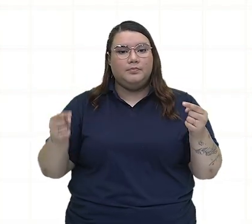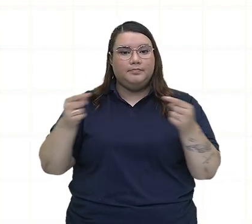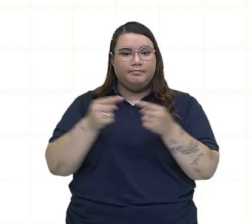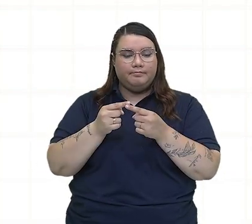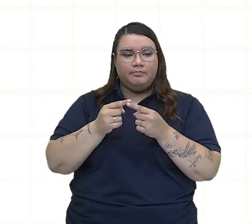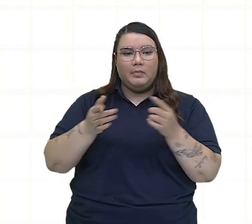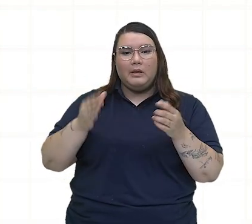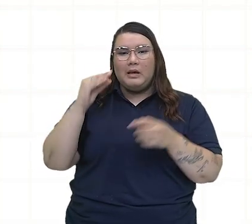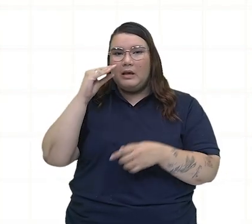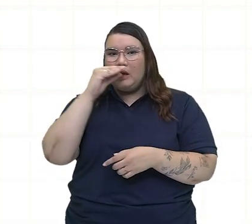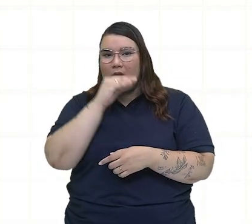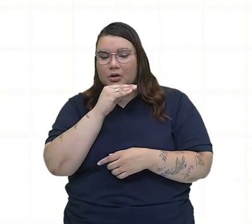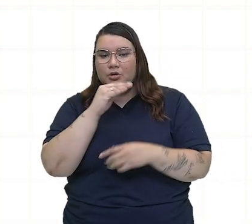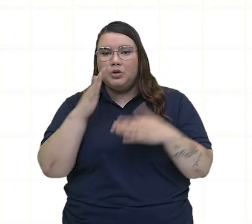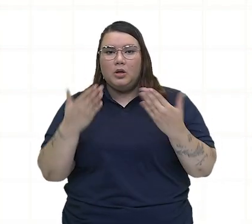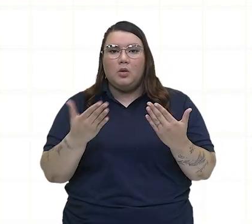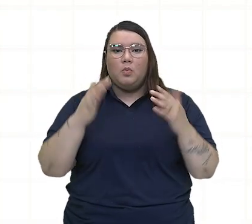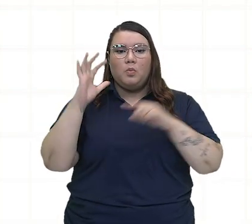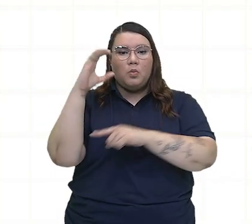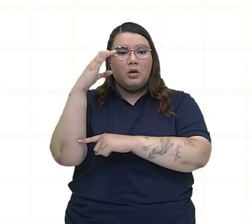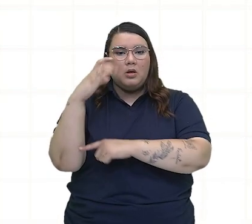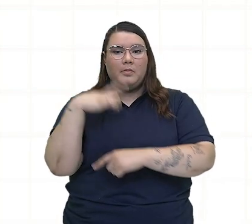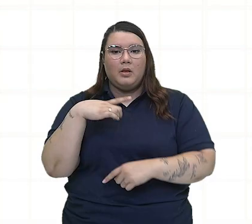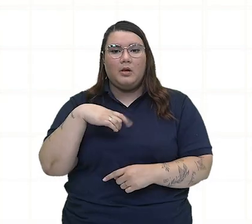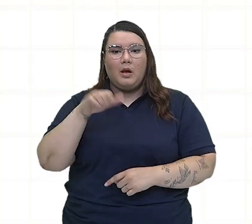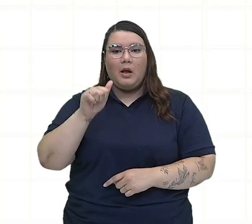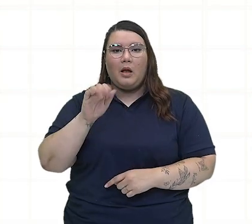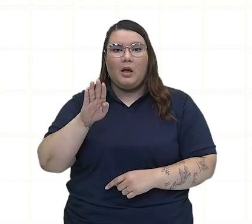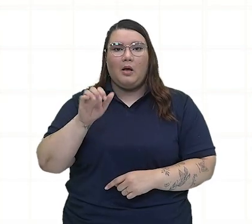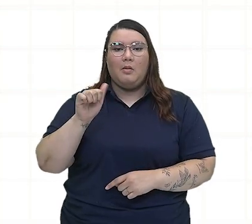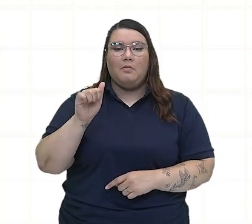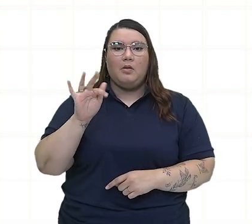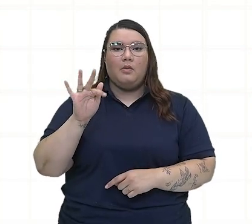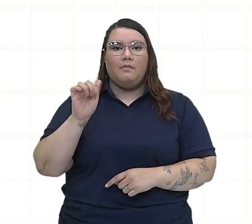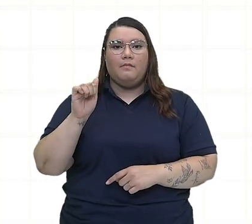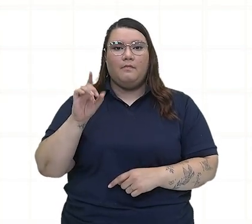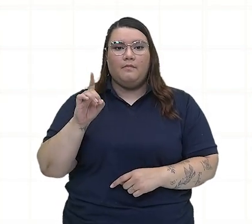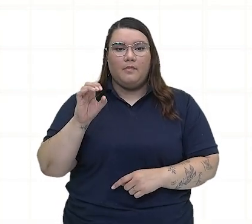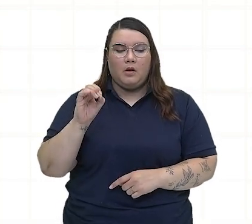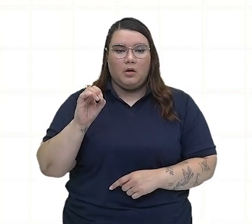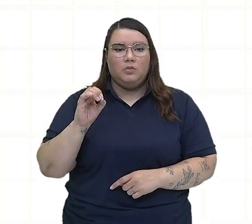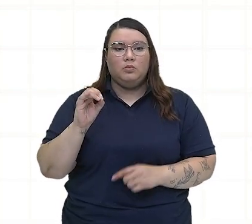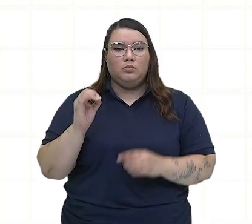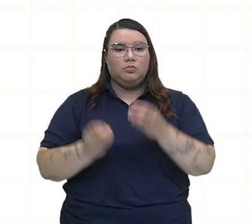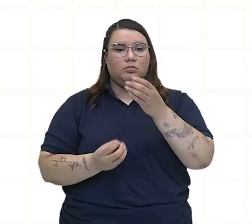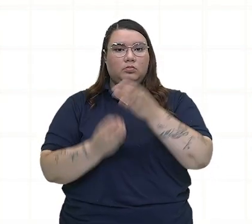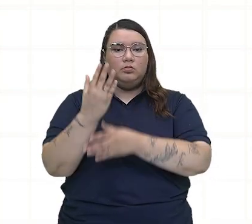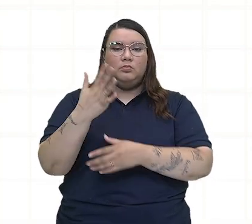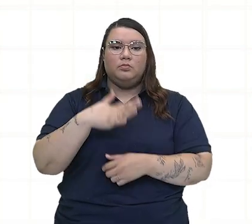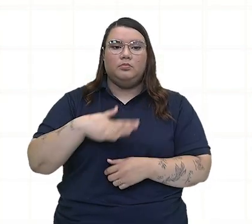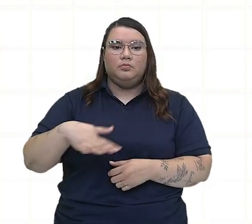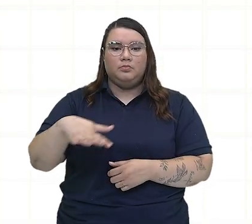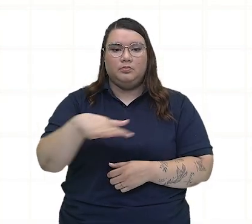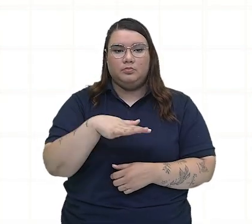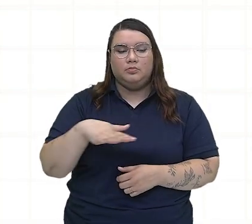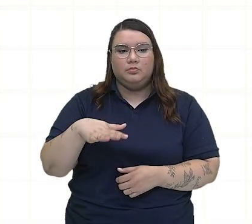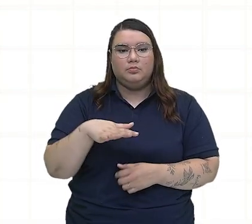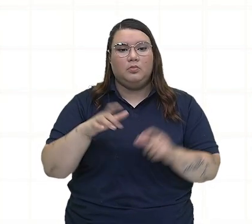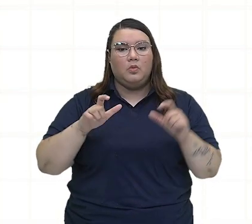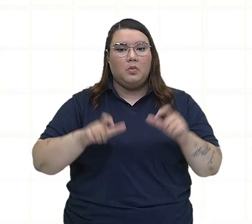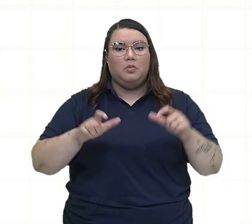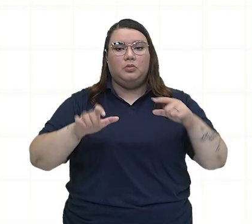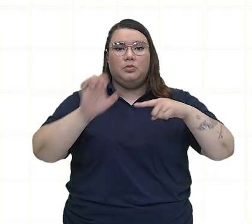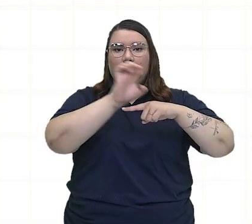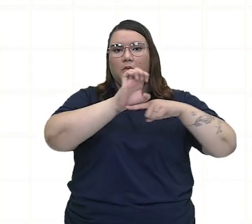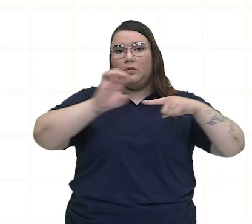clima mais úmido, mais abafado, tá bom? Então elas vão se originar ali nas áreas das regiões da